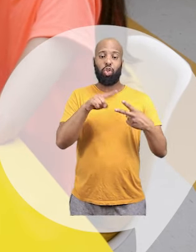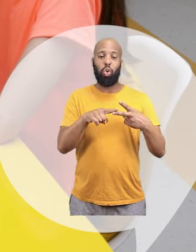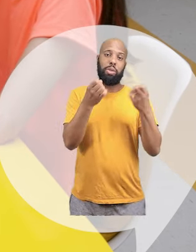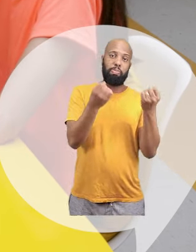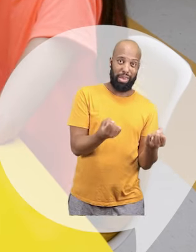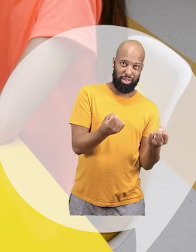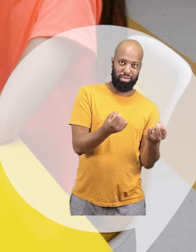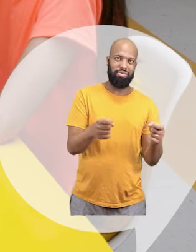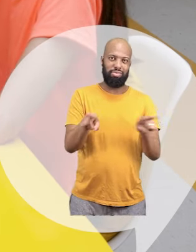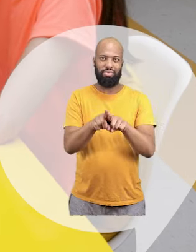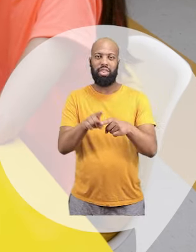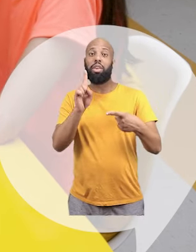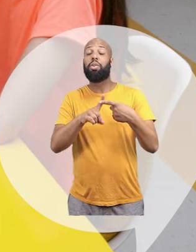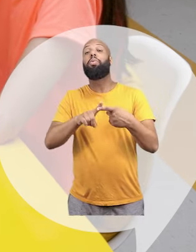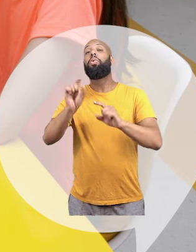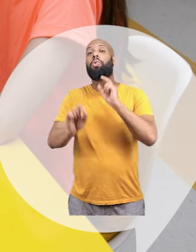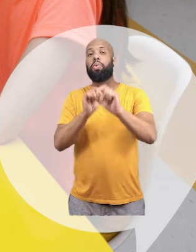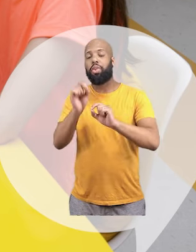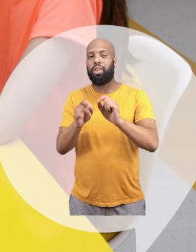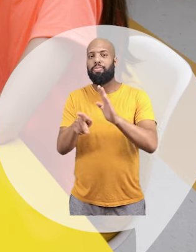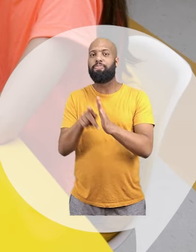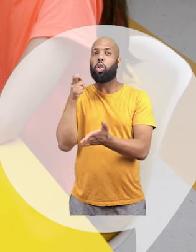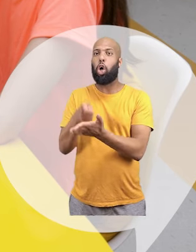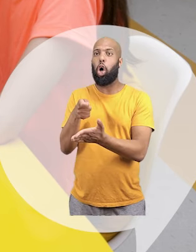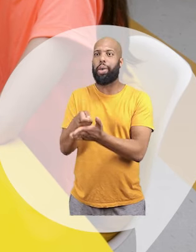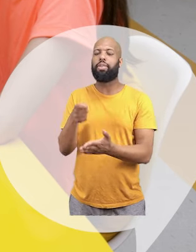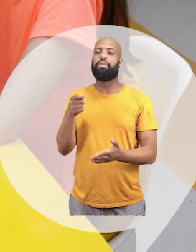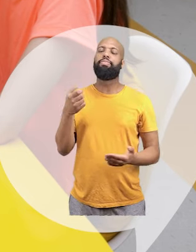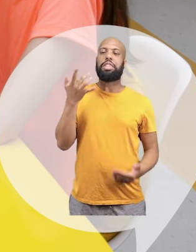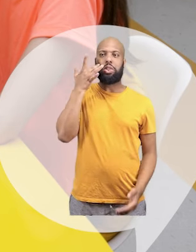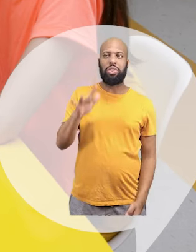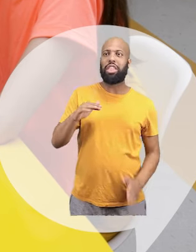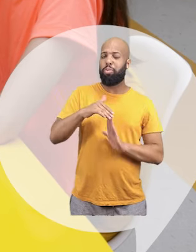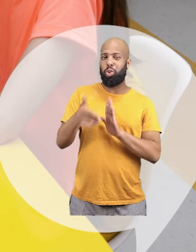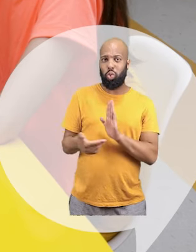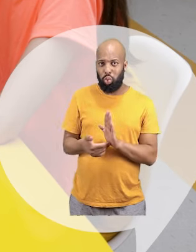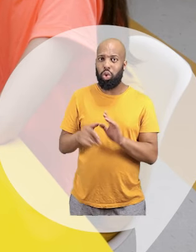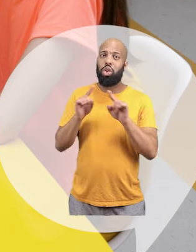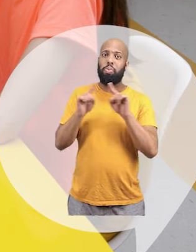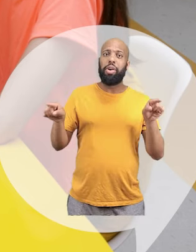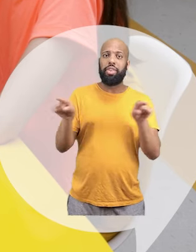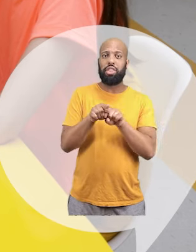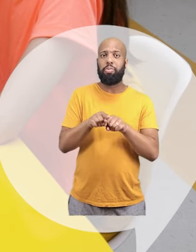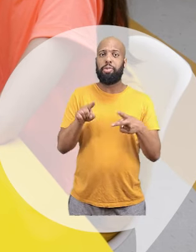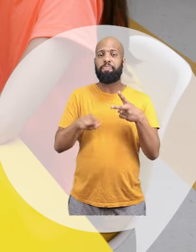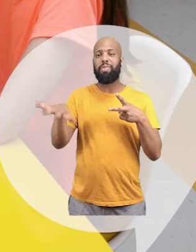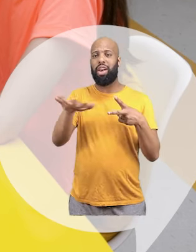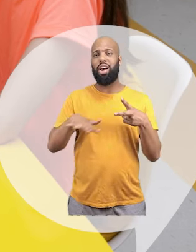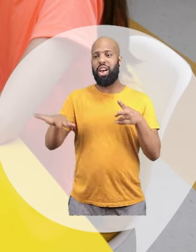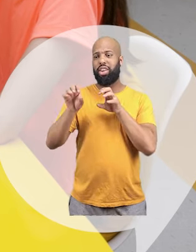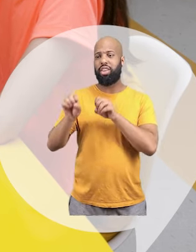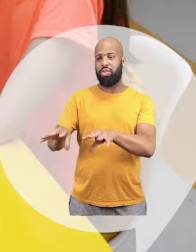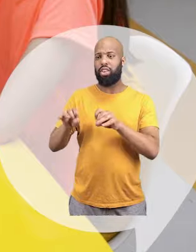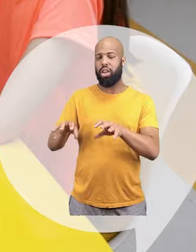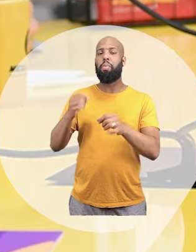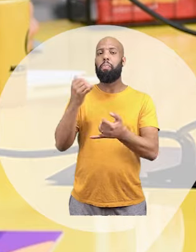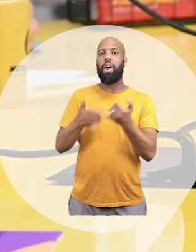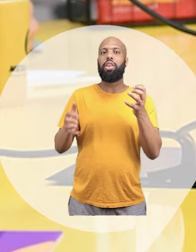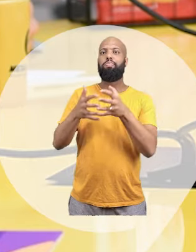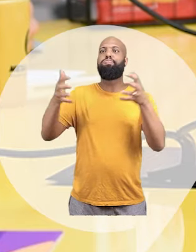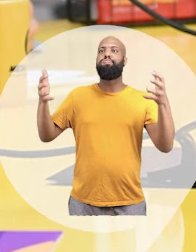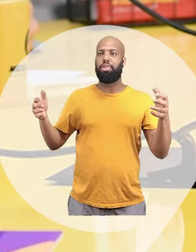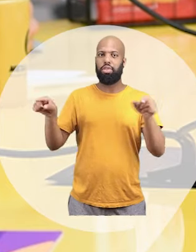são dois pesos e Duas Medidas A primeira é essa esse lance da cobrança de você não saber todo BA mas é também uma área na educação que